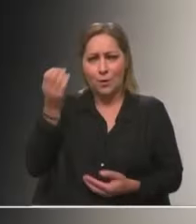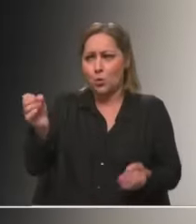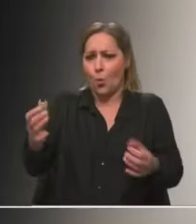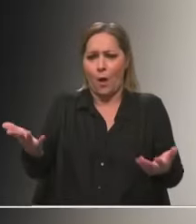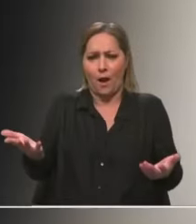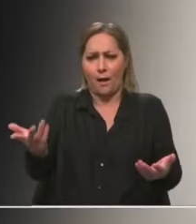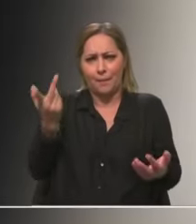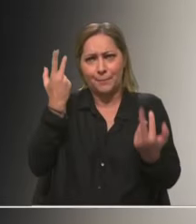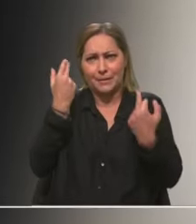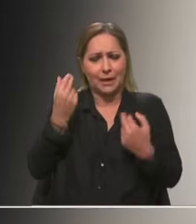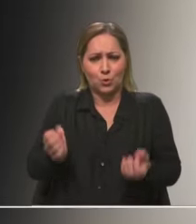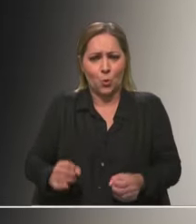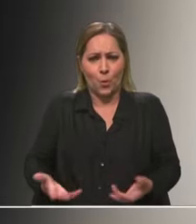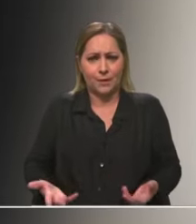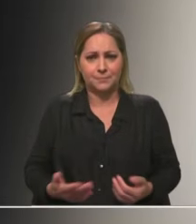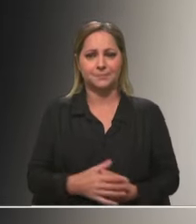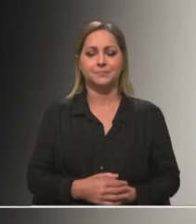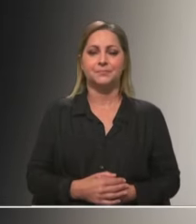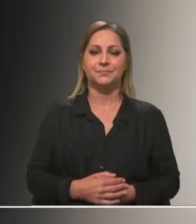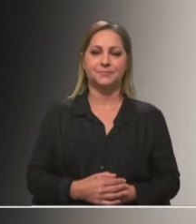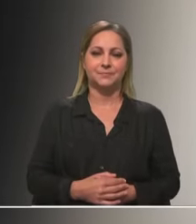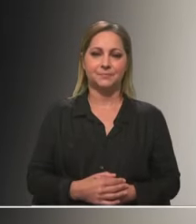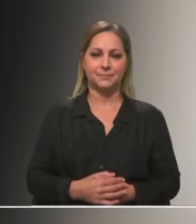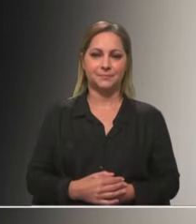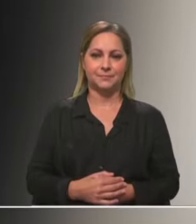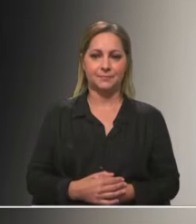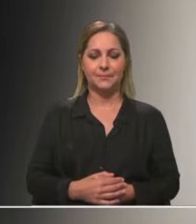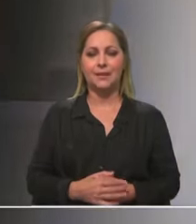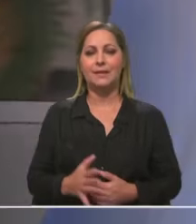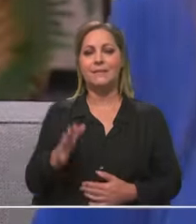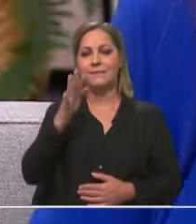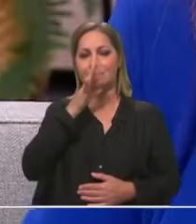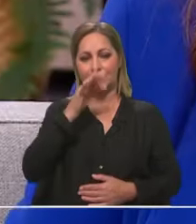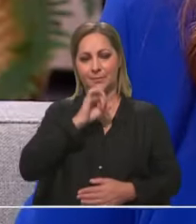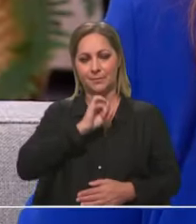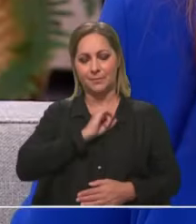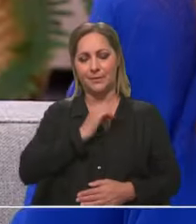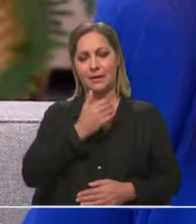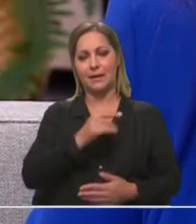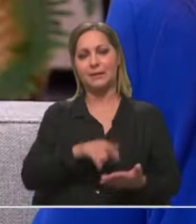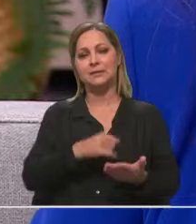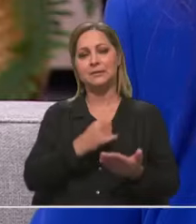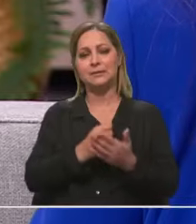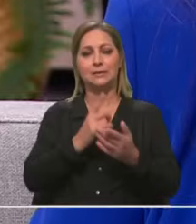cabelo pronto há sempre este na minha família também há sempre o lado do humor que é muito importante